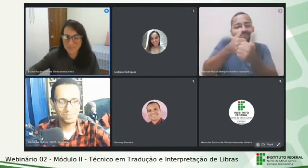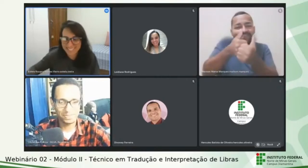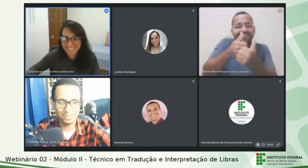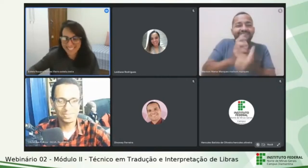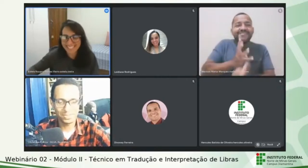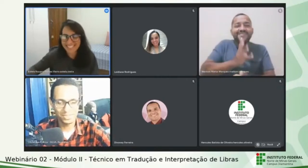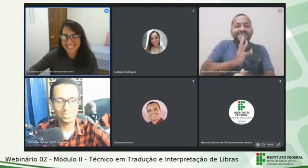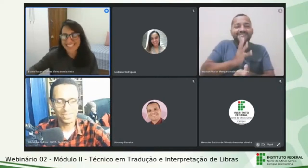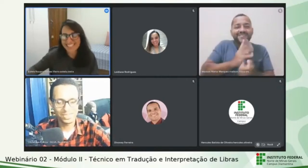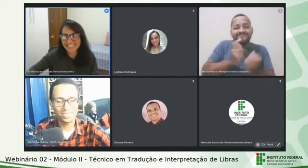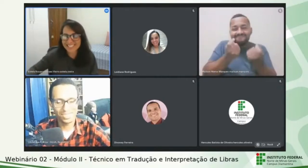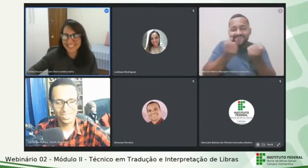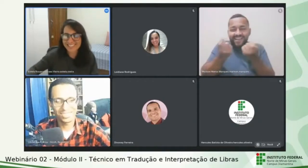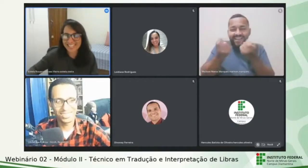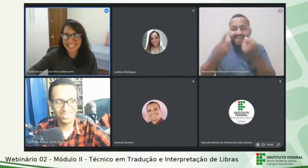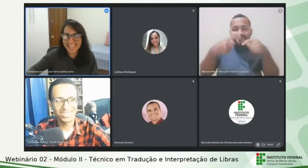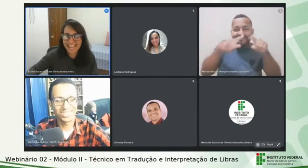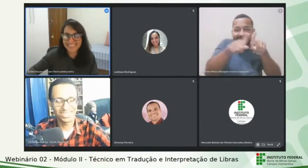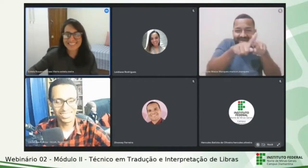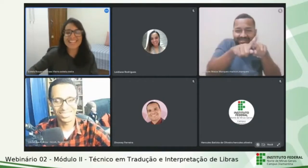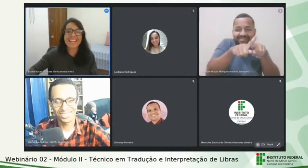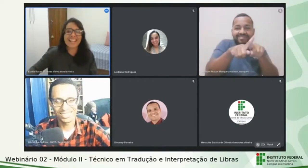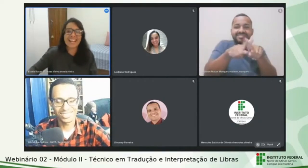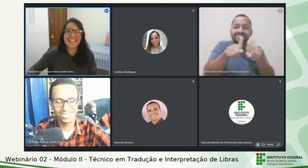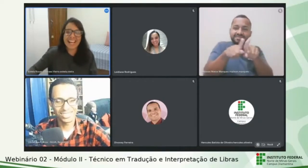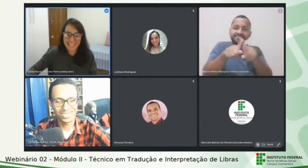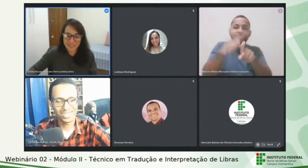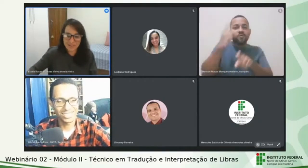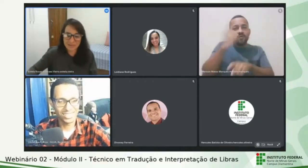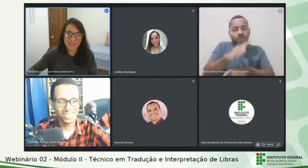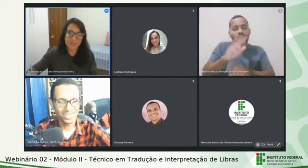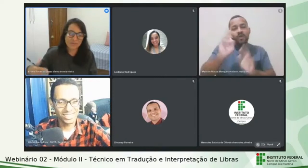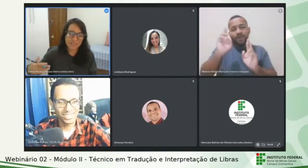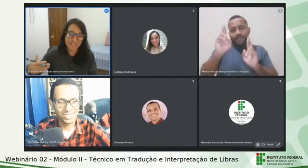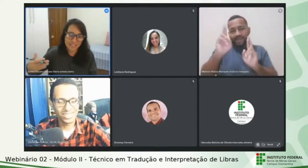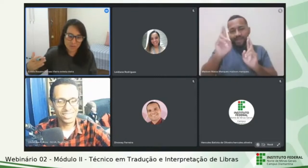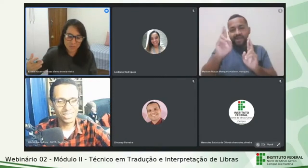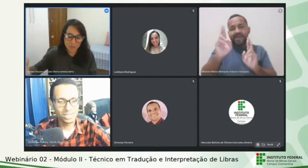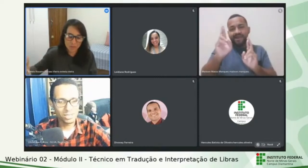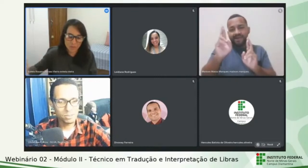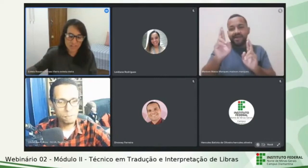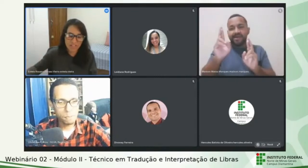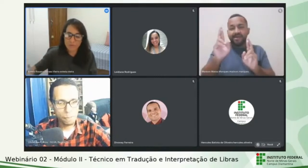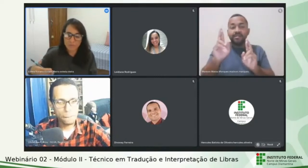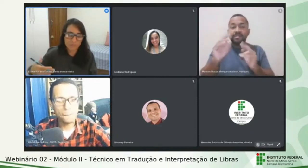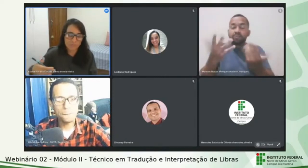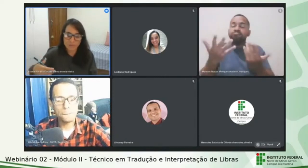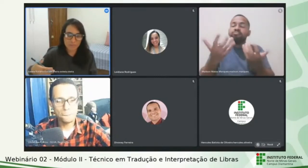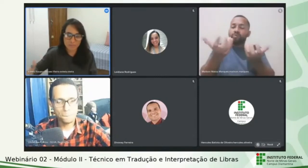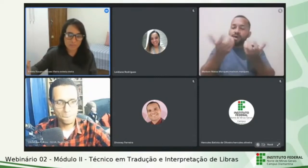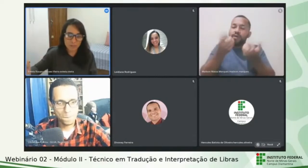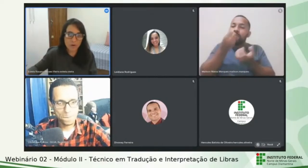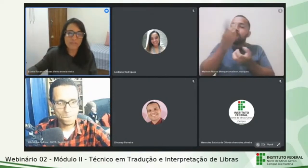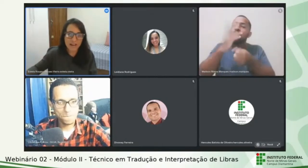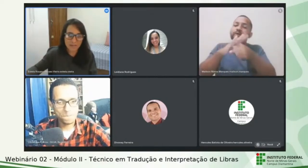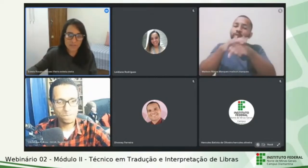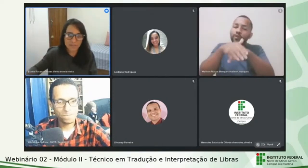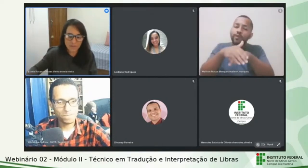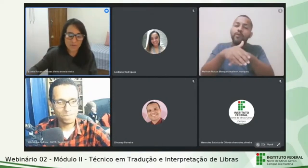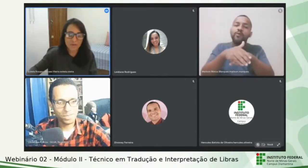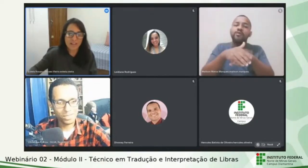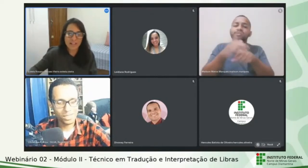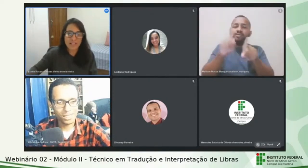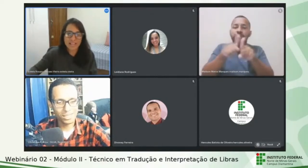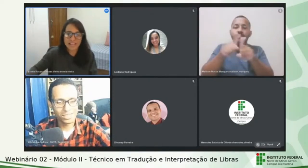articulando algumas parcerias, né? Que se Deus quiser vai dar certo. E é isso. Eu desejo uma boa noite, aí, uma boa fala